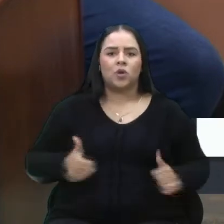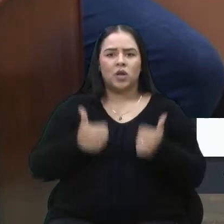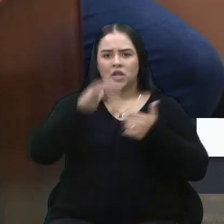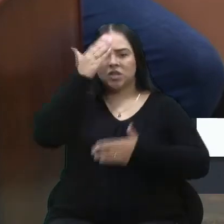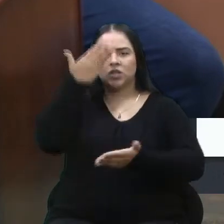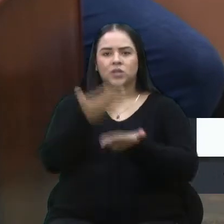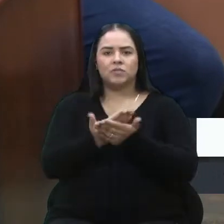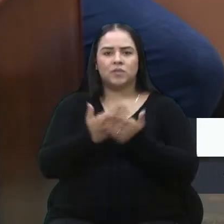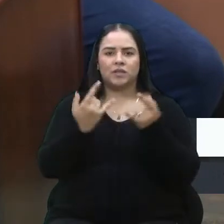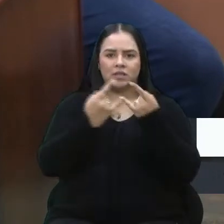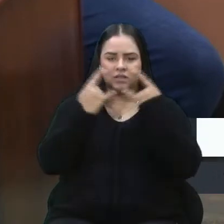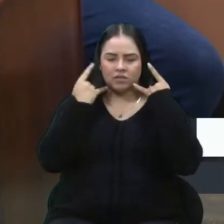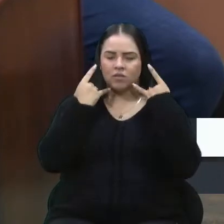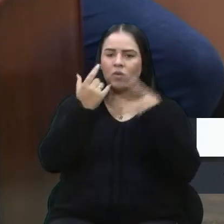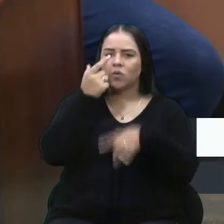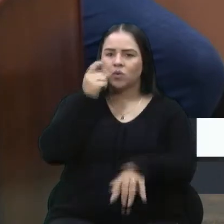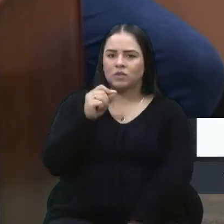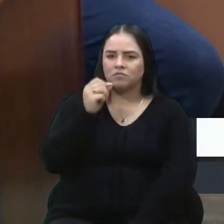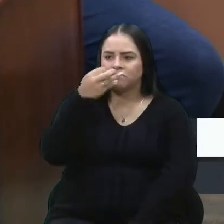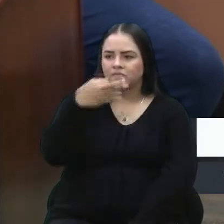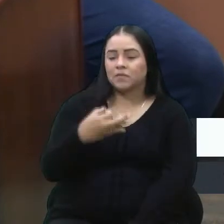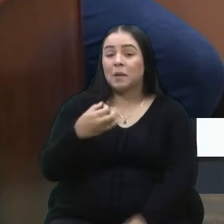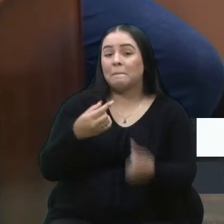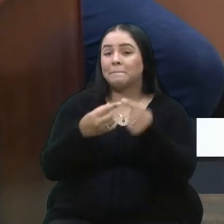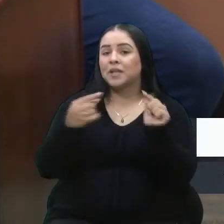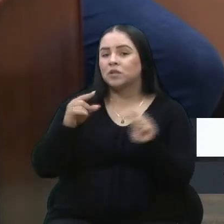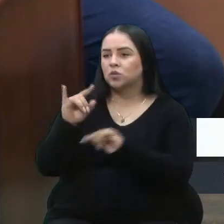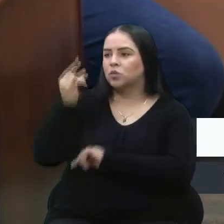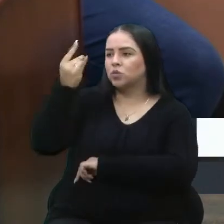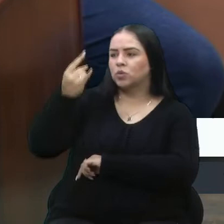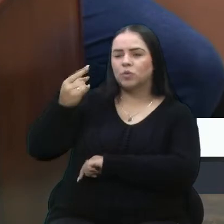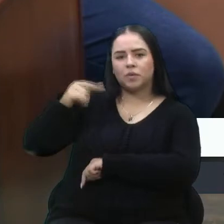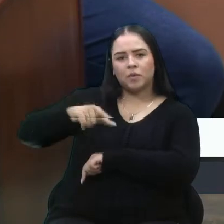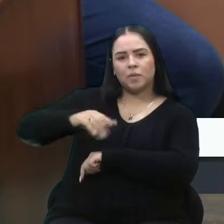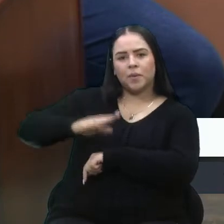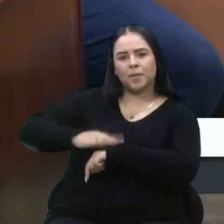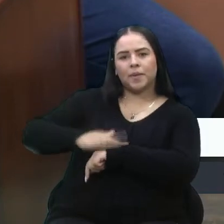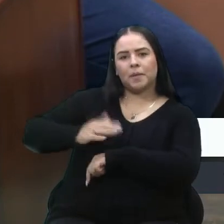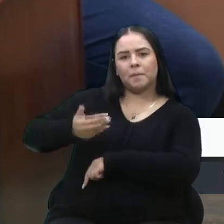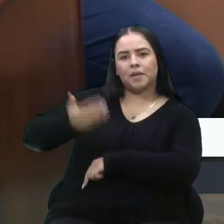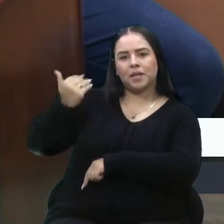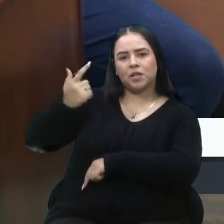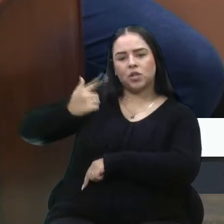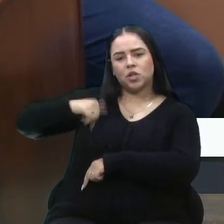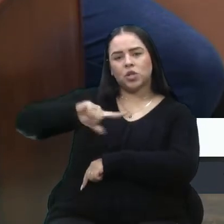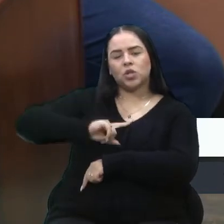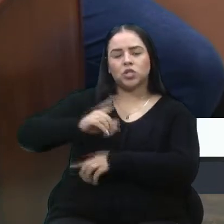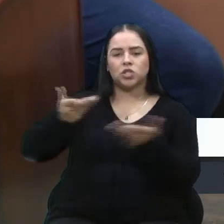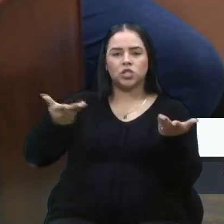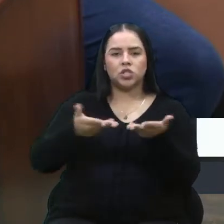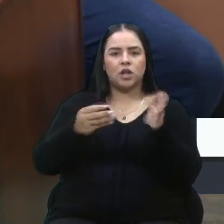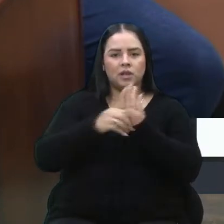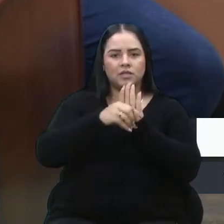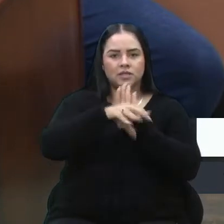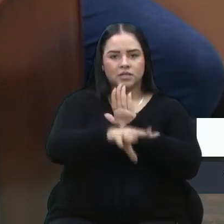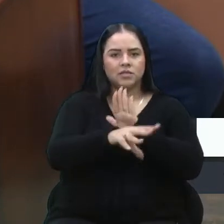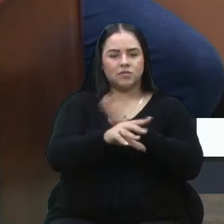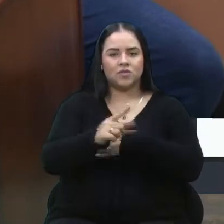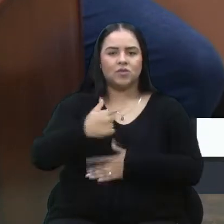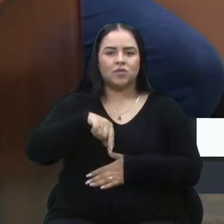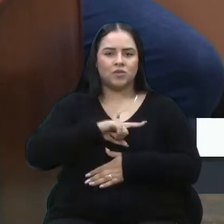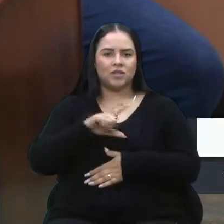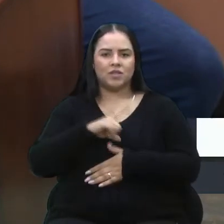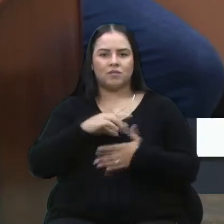cumpriu o seu papel mas nos últimos tempos Nós já tínhamos feito uma indicação apesar de termos já